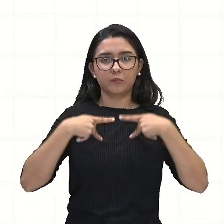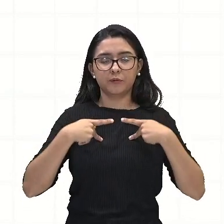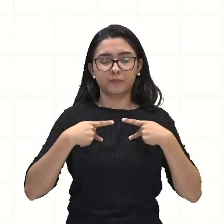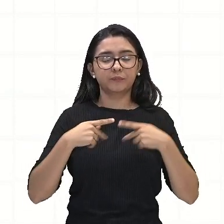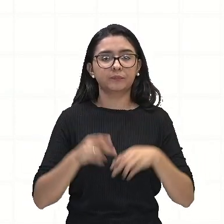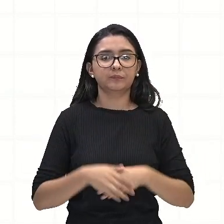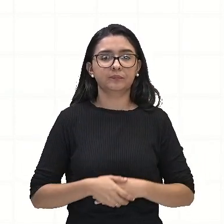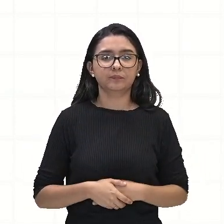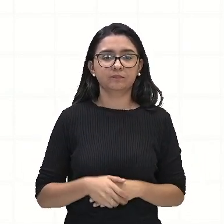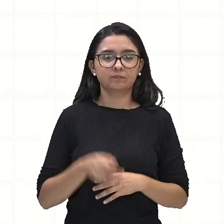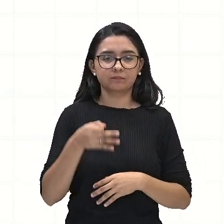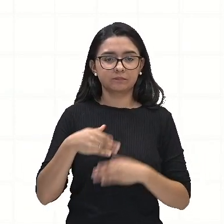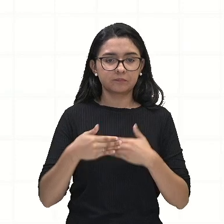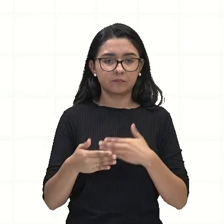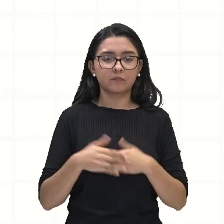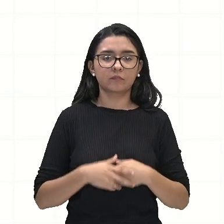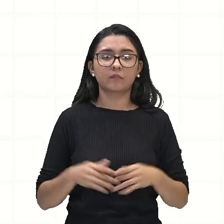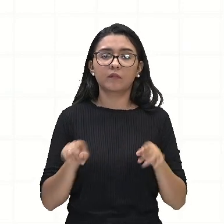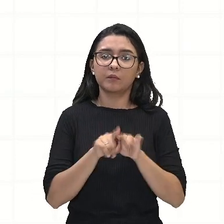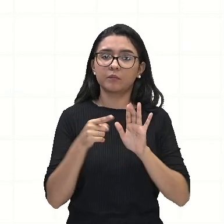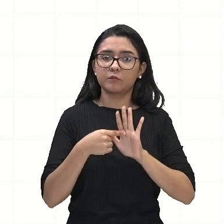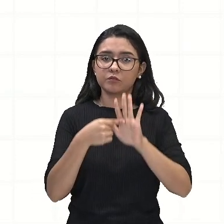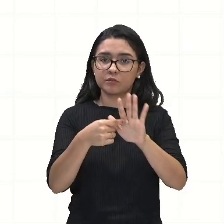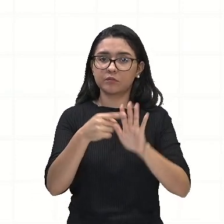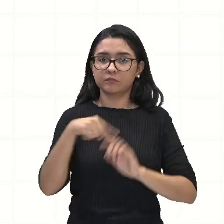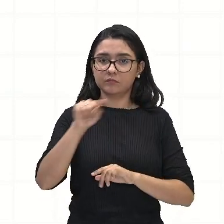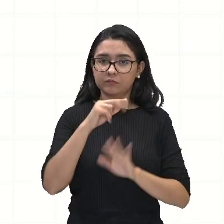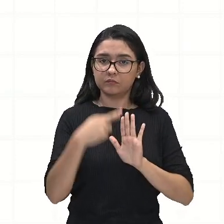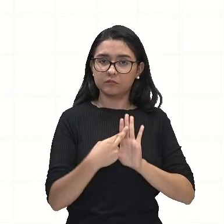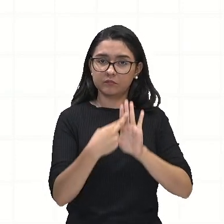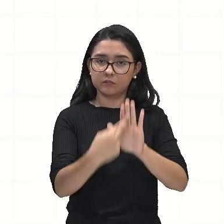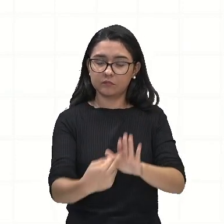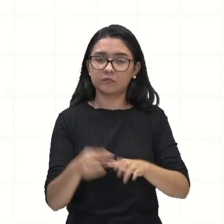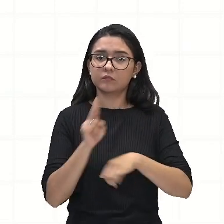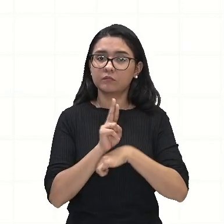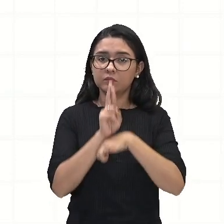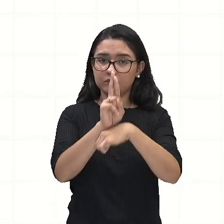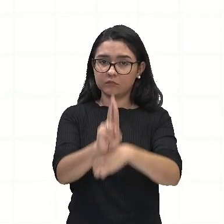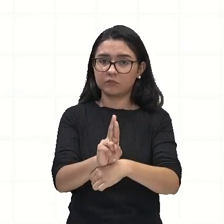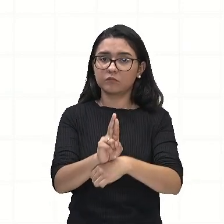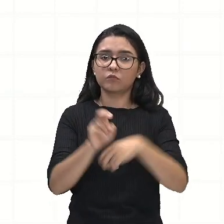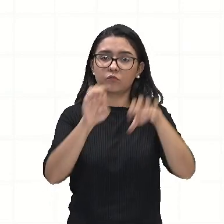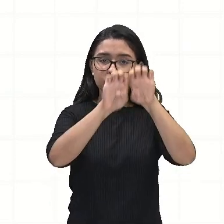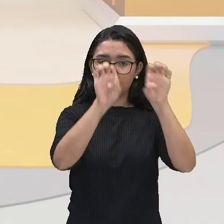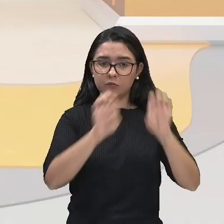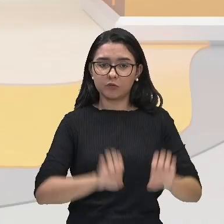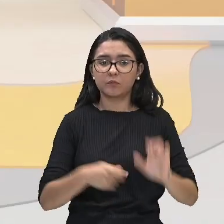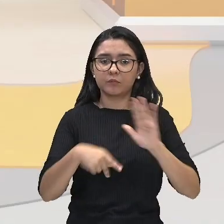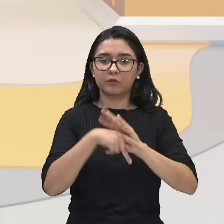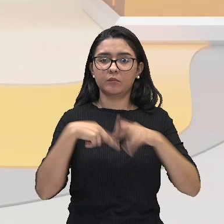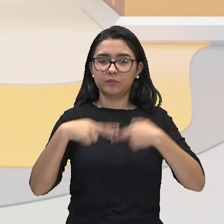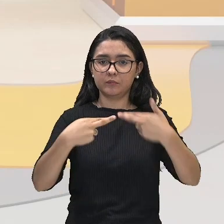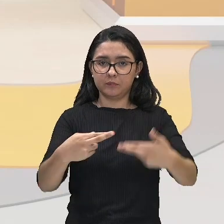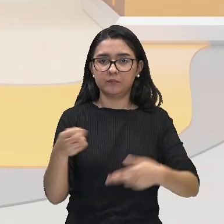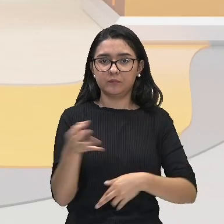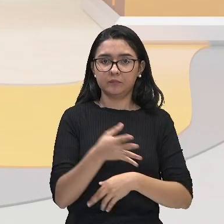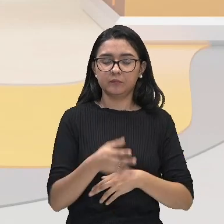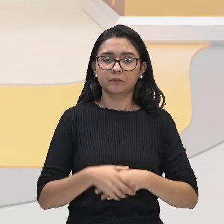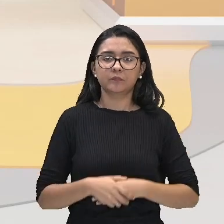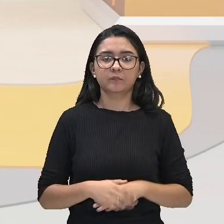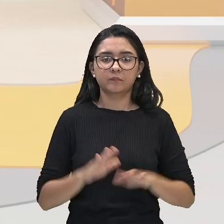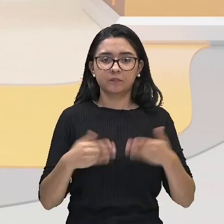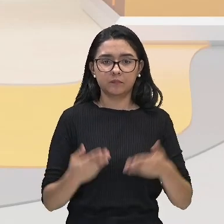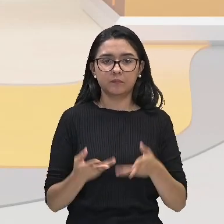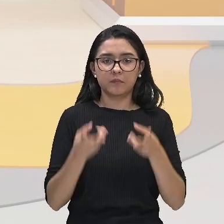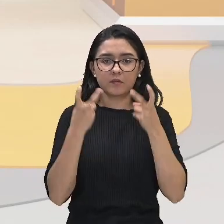humano, certo? Então, eu trouxe aqui para vocês uma representação de uma escultura renascentista. Observem só aqui para o